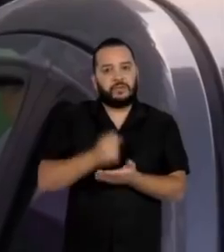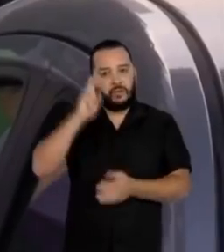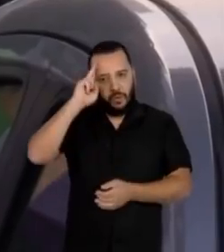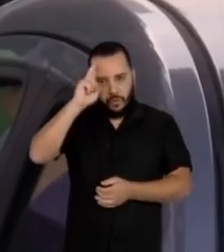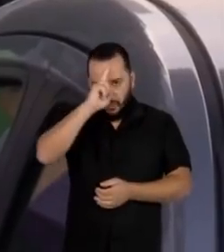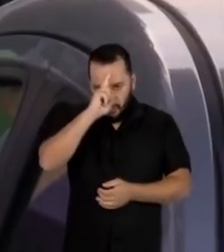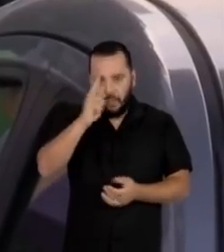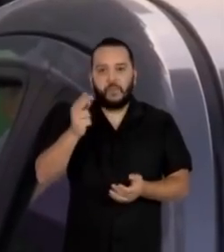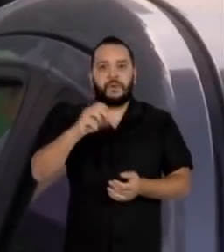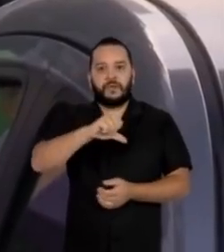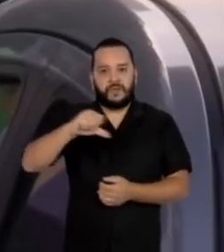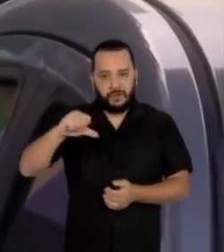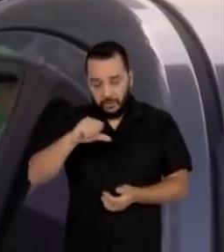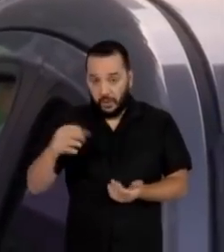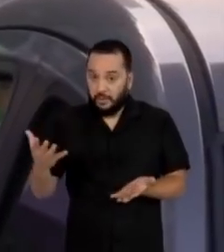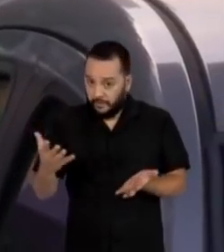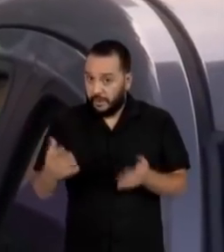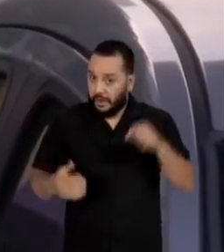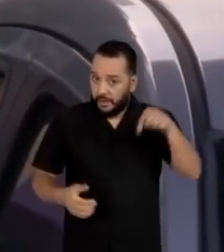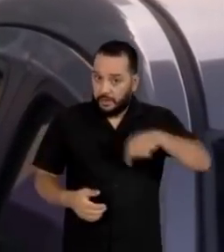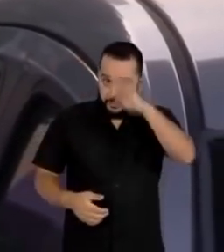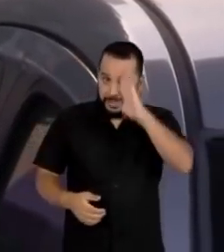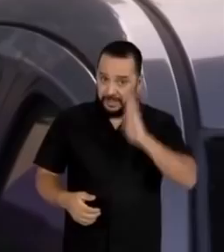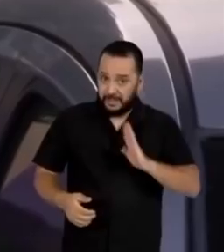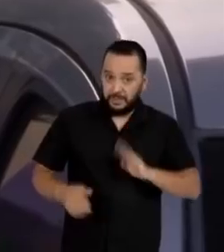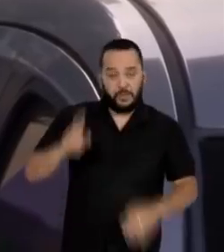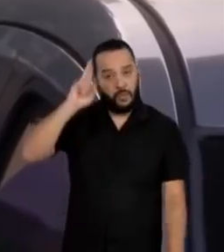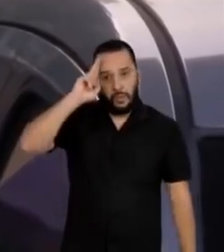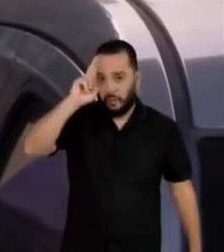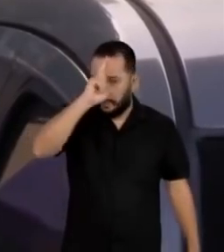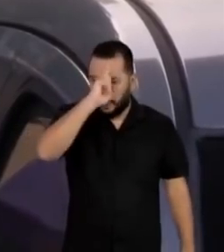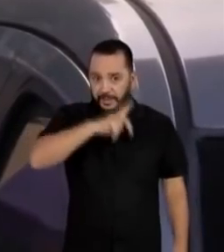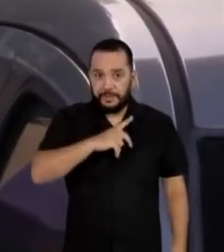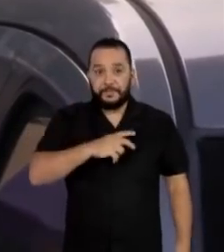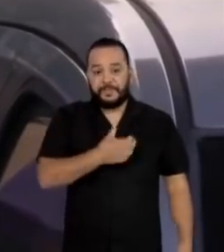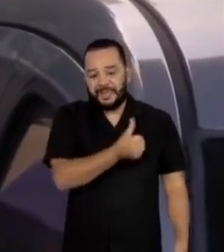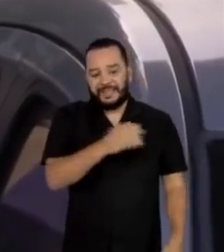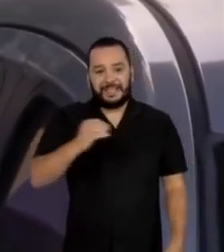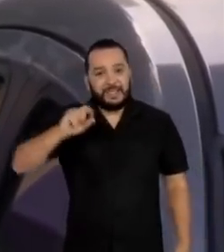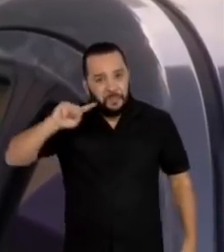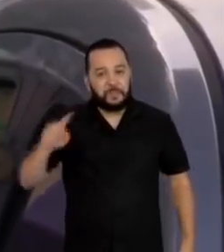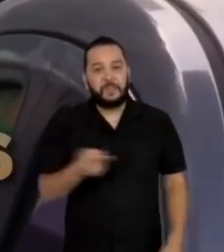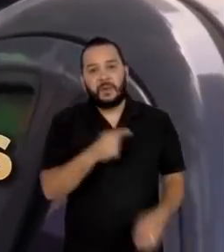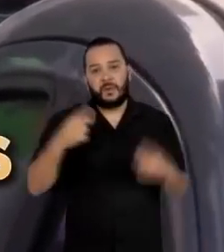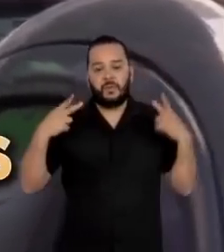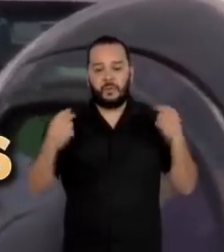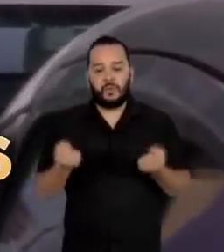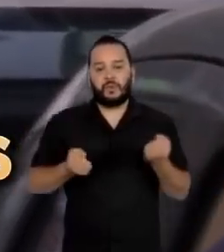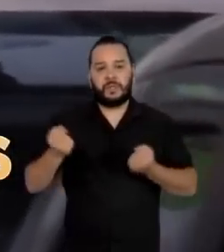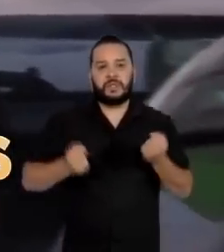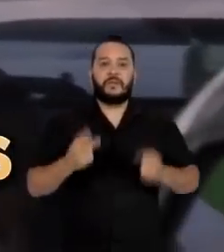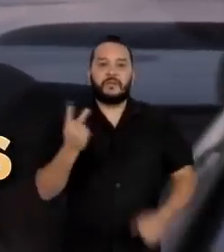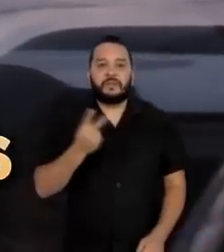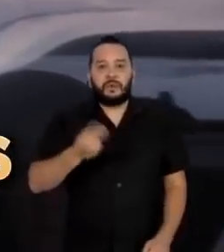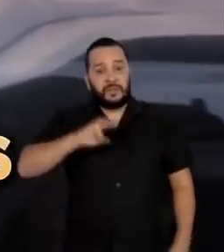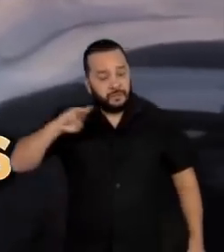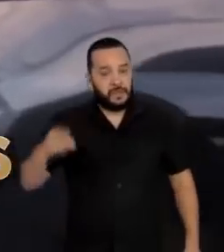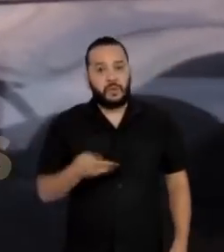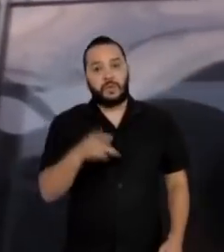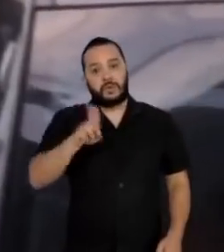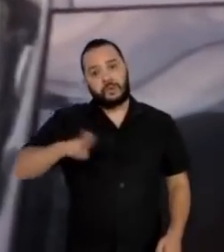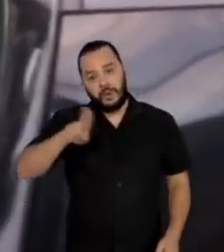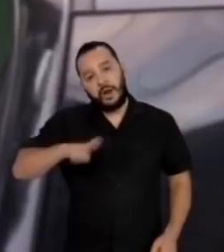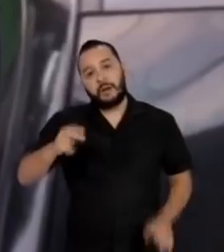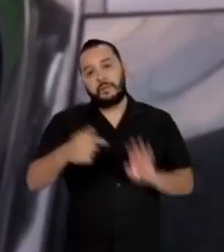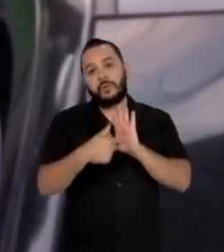A maior plataforma desse tipo no Brasil, a Uber, com mais de 600 mil motoristas e 22 milhões de usuários, diz que em 6